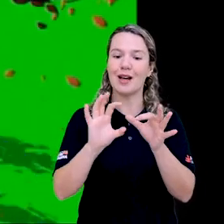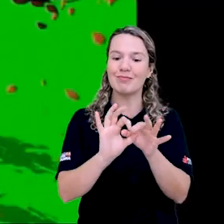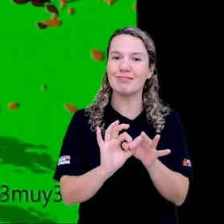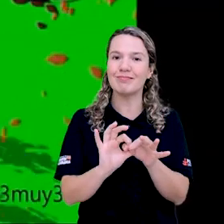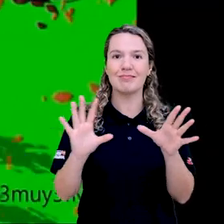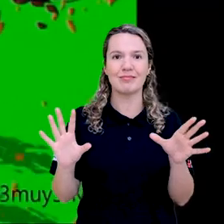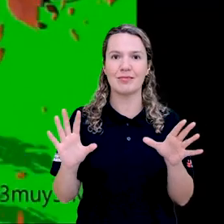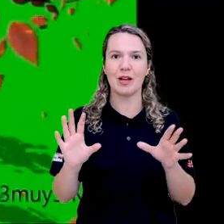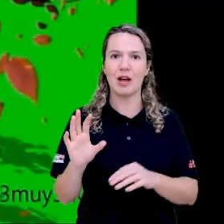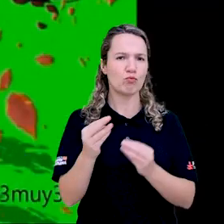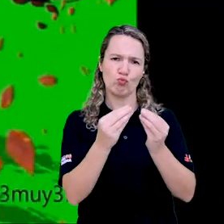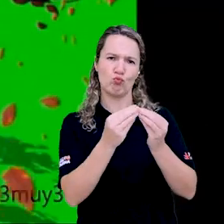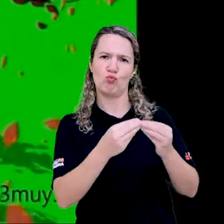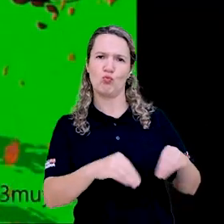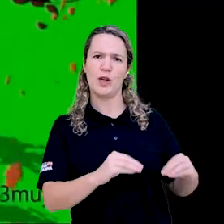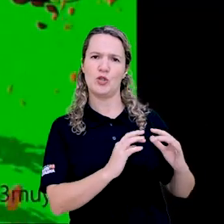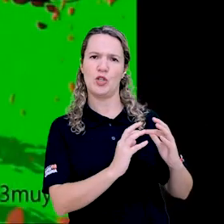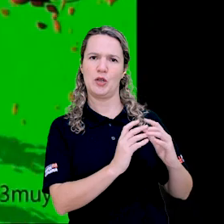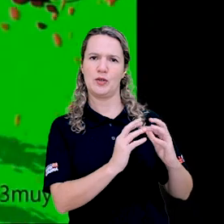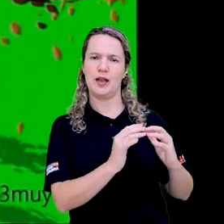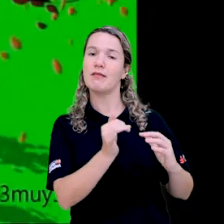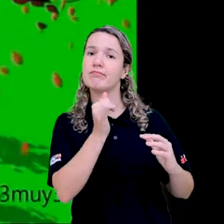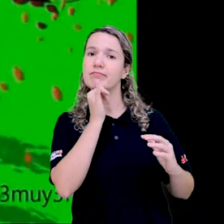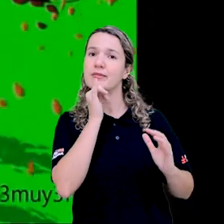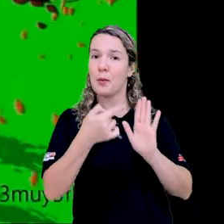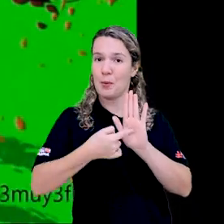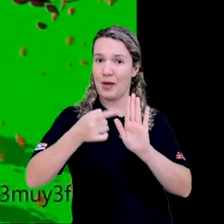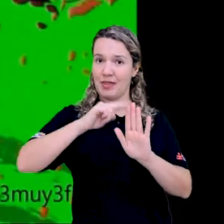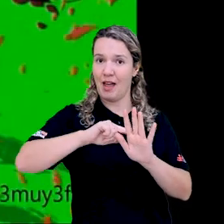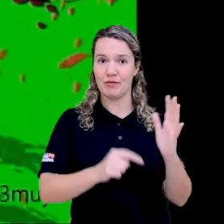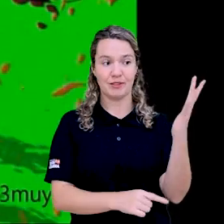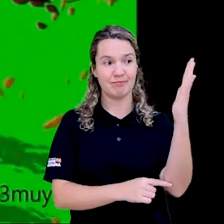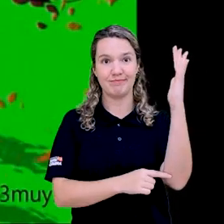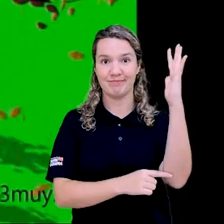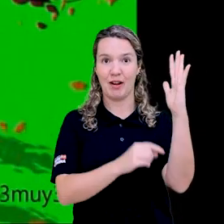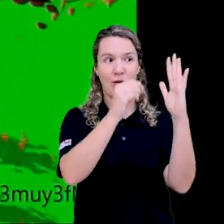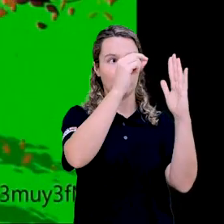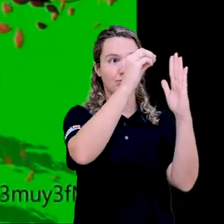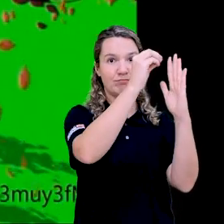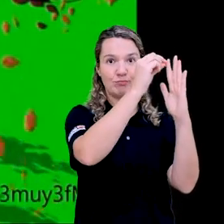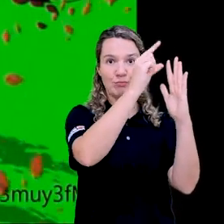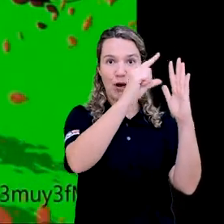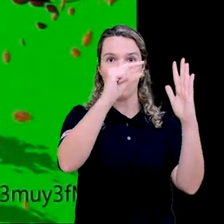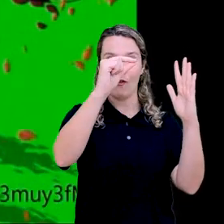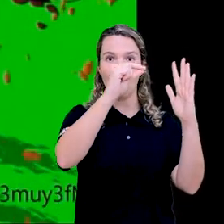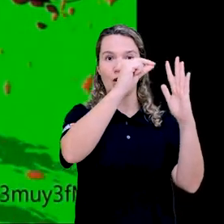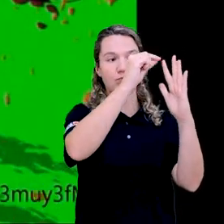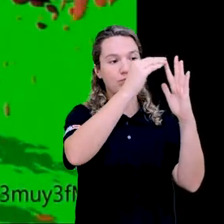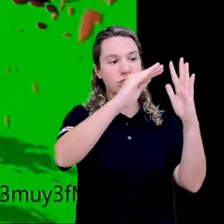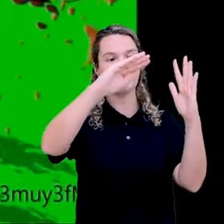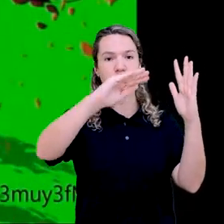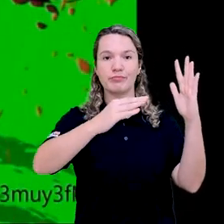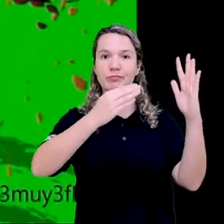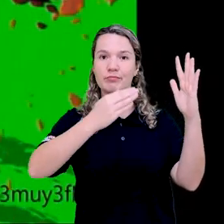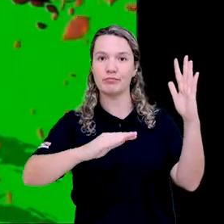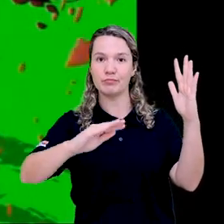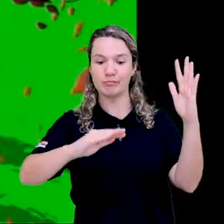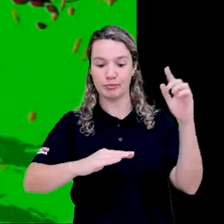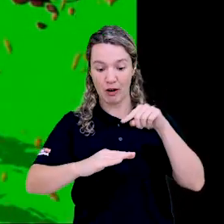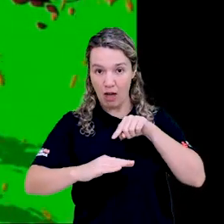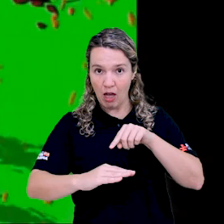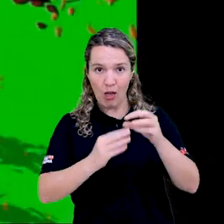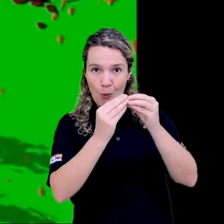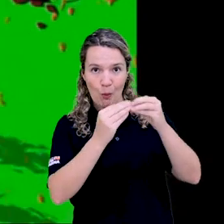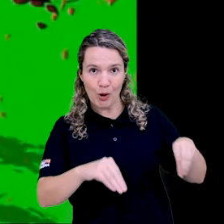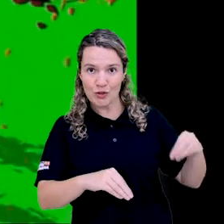cérebro. É como se fosse uma folha caindo de uma árvore. Essa queda, essa folha que se desprendeu não vai prejudicar a